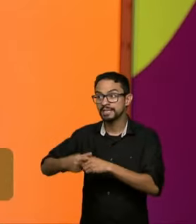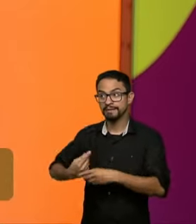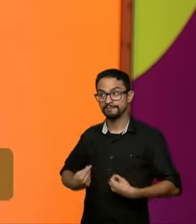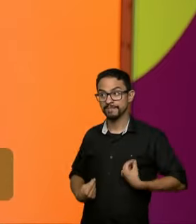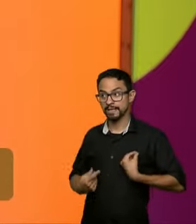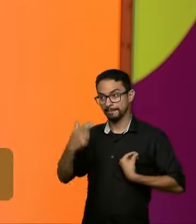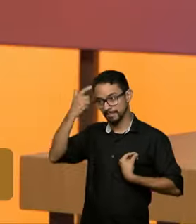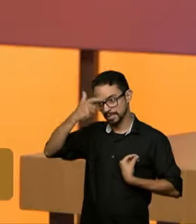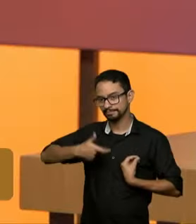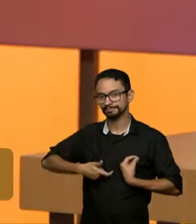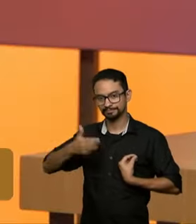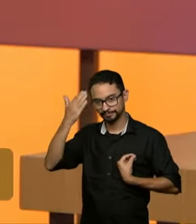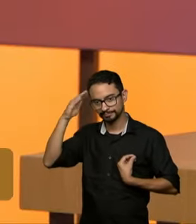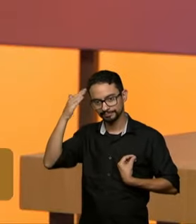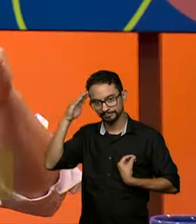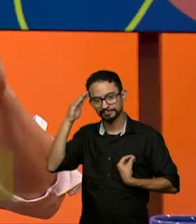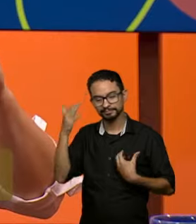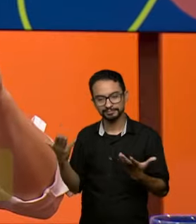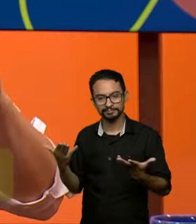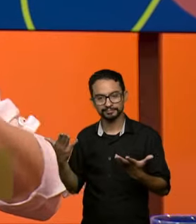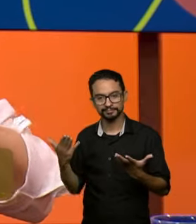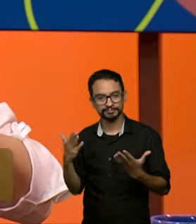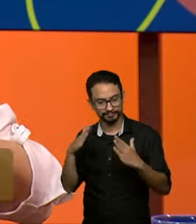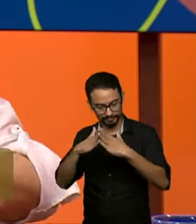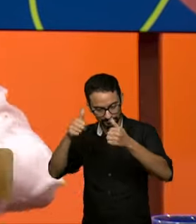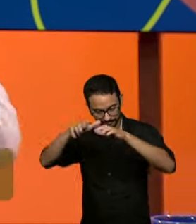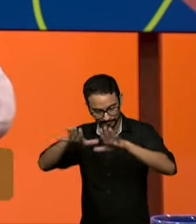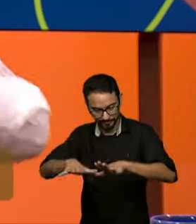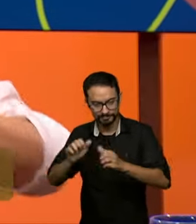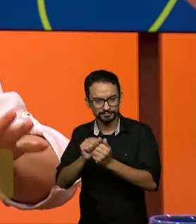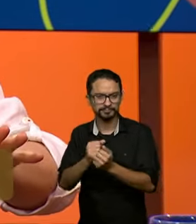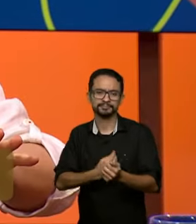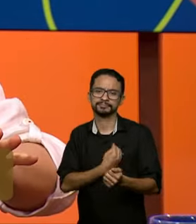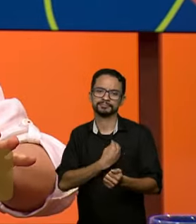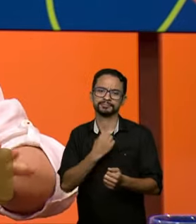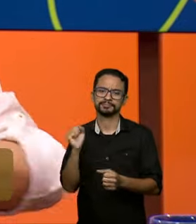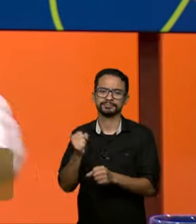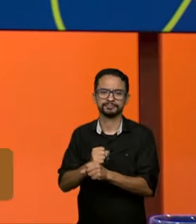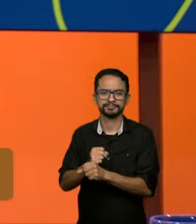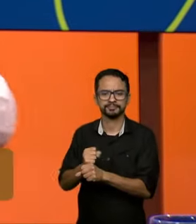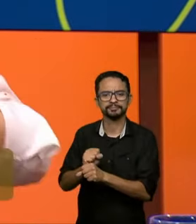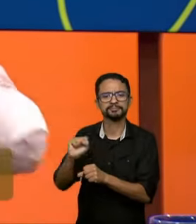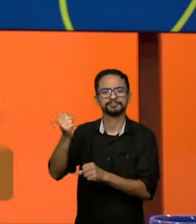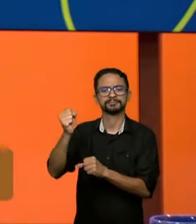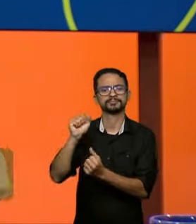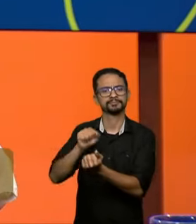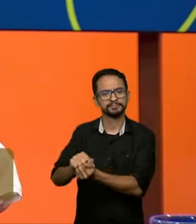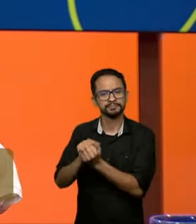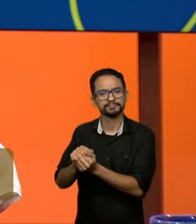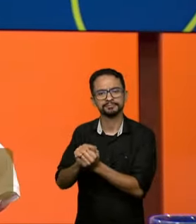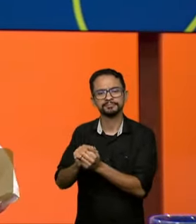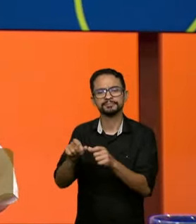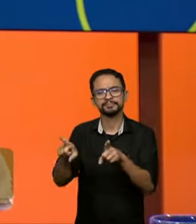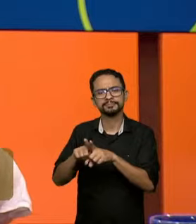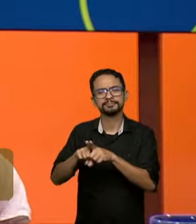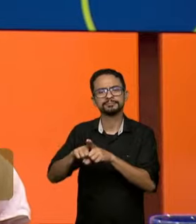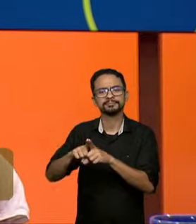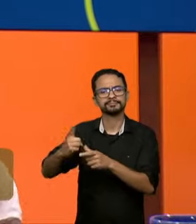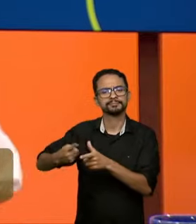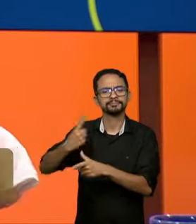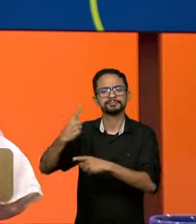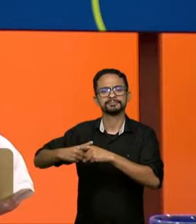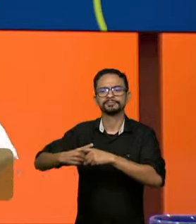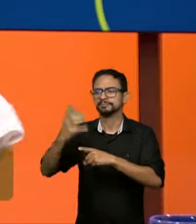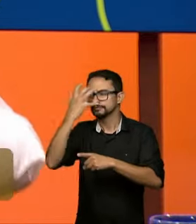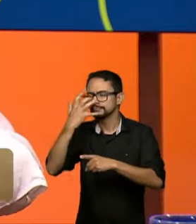Tá, primeira vez na vida. Primeira vez que eu tinha morado com alguém na minha vida. Primeira vez que fiquei 8 anos juntos. Primeira vez... E aí, primeira vez que me apaixonei